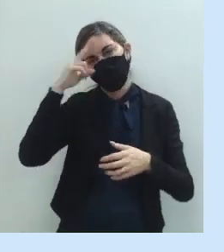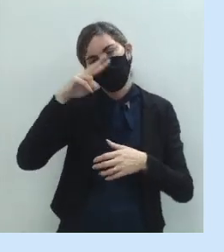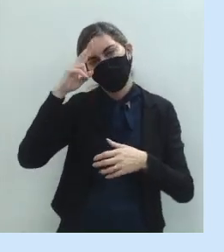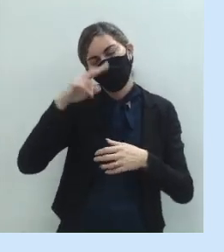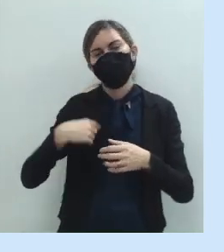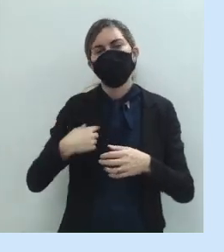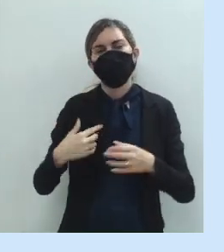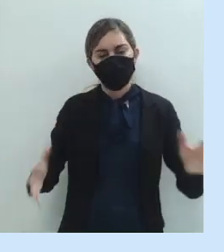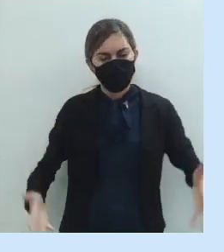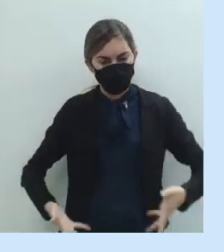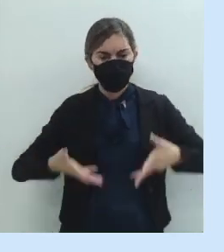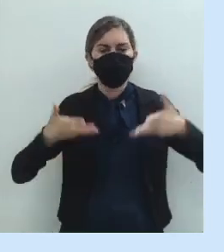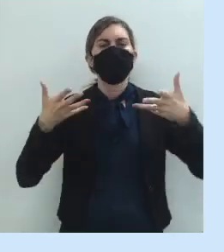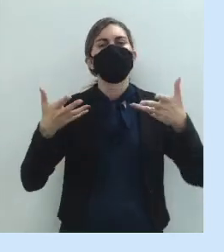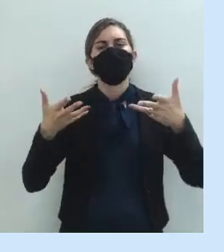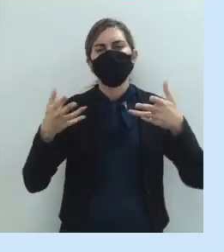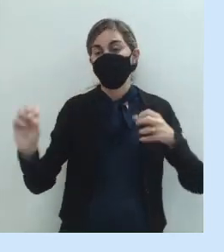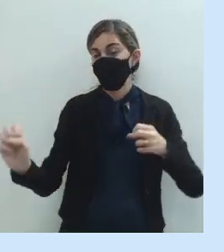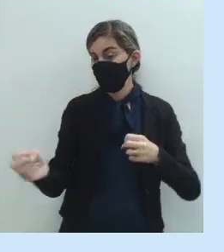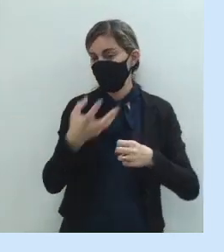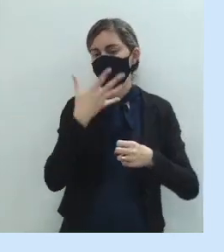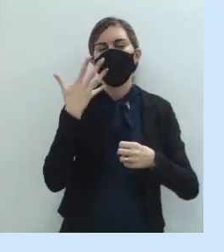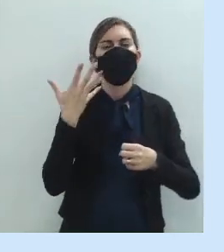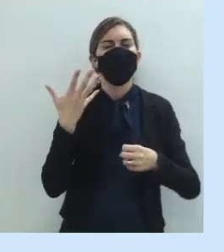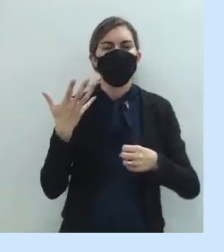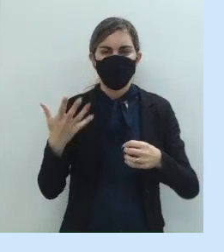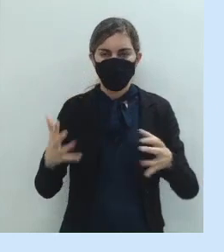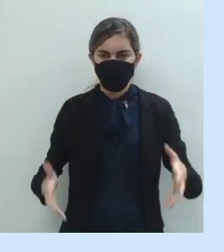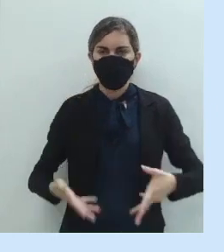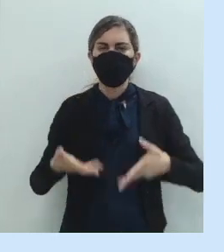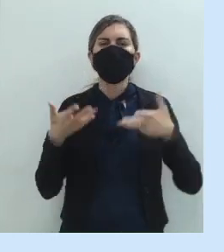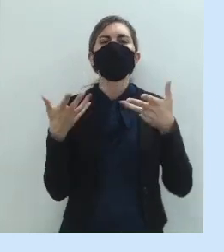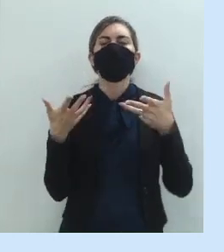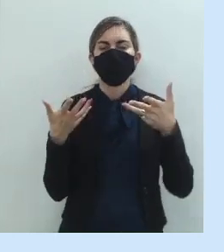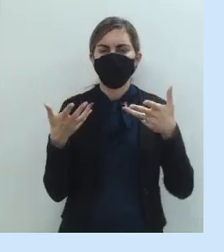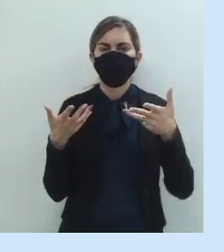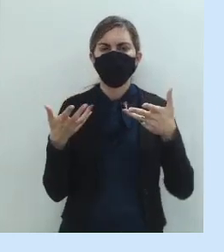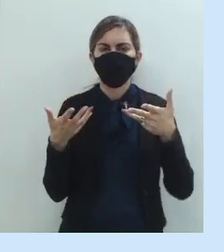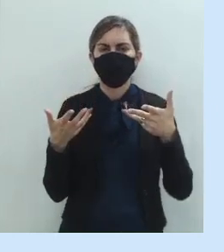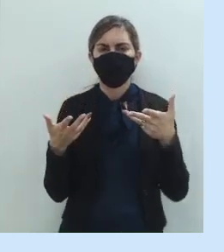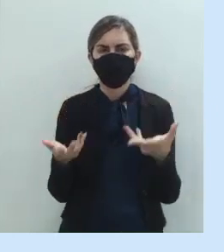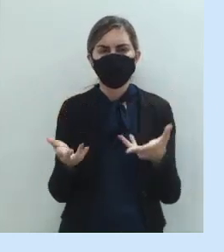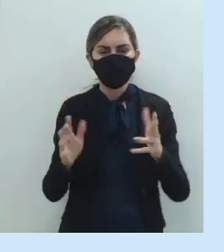tivessem assim um novo respiro, né, de